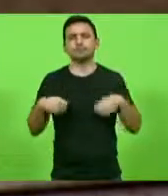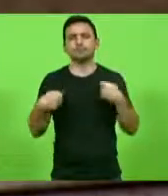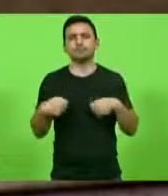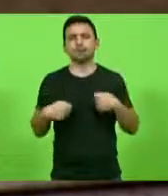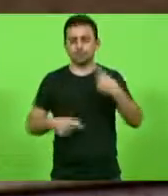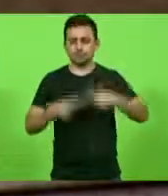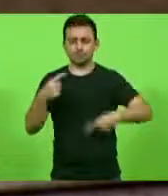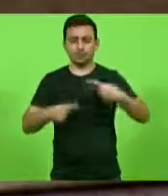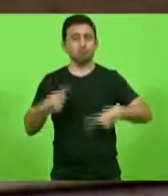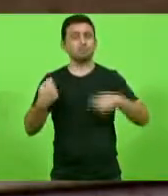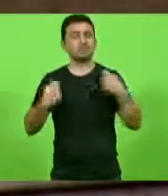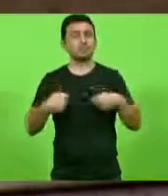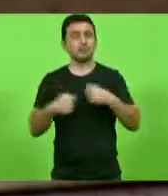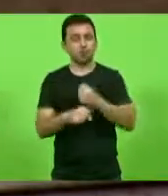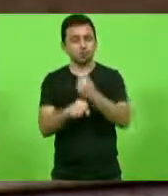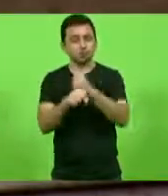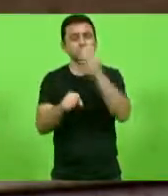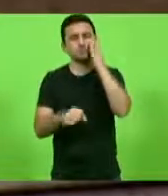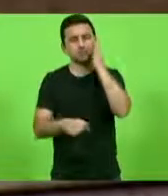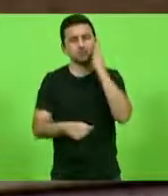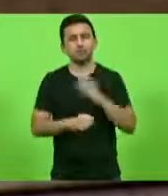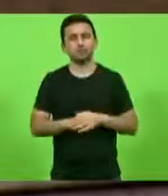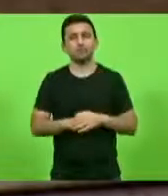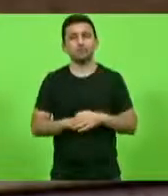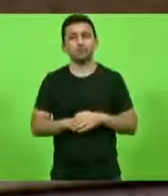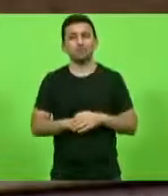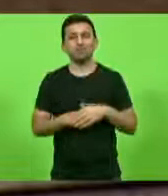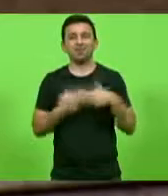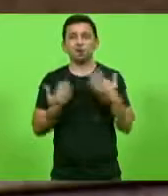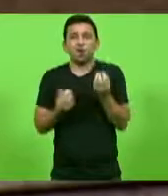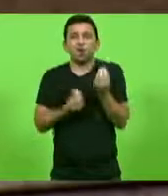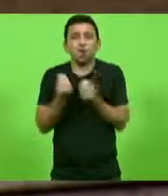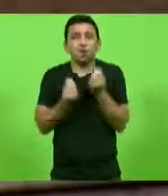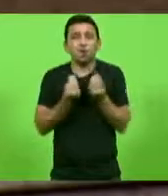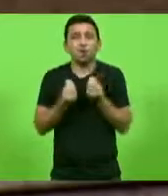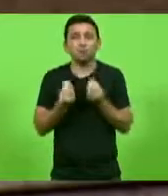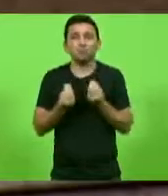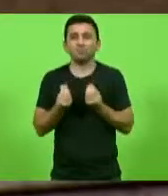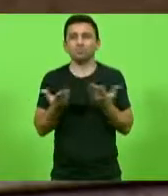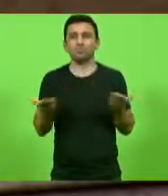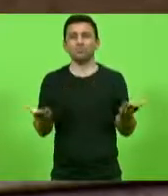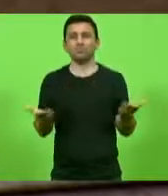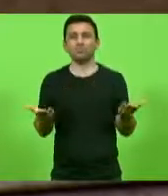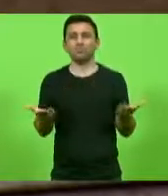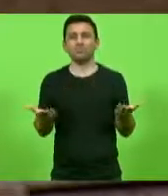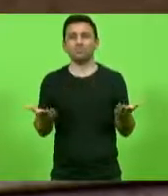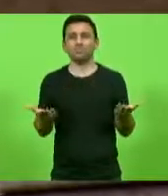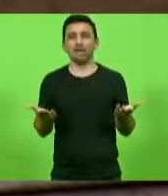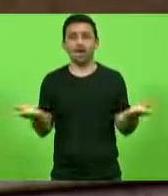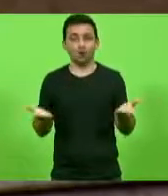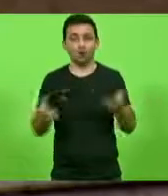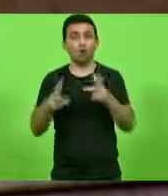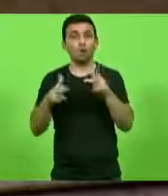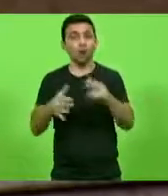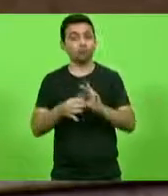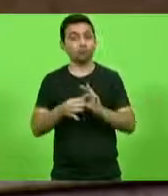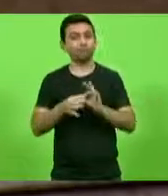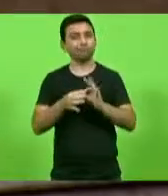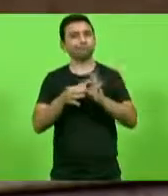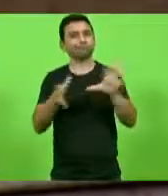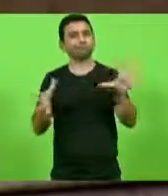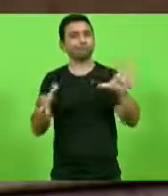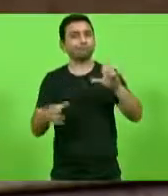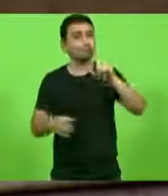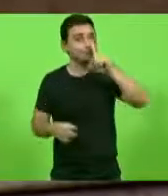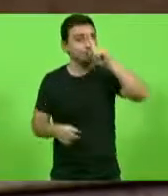sobre a necessidade da obra, mas é um debate sobre a forma. E nós estamos criando um precedente perigoso.